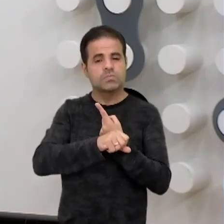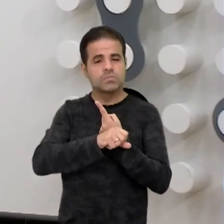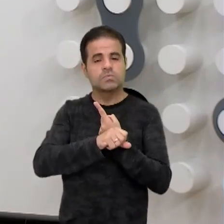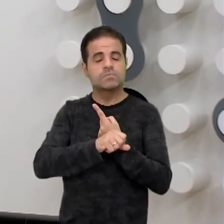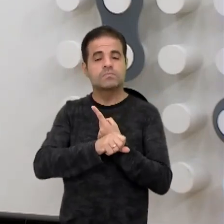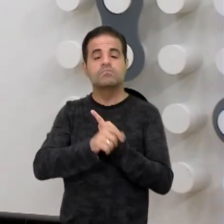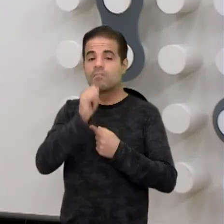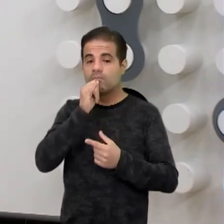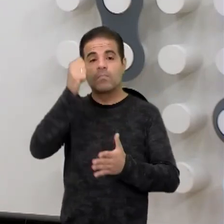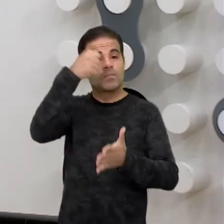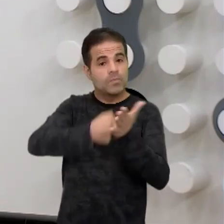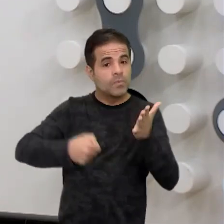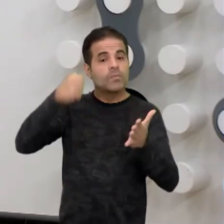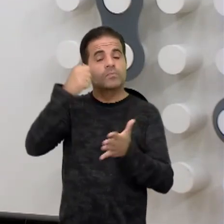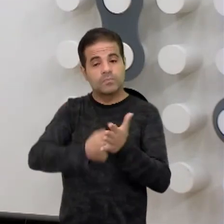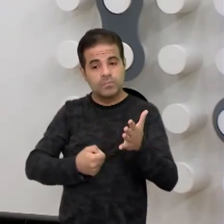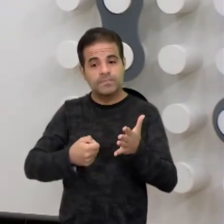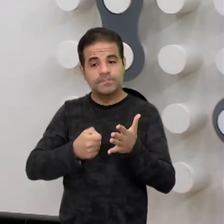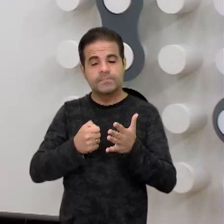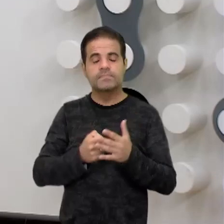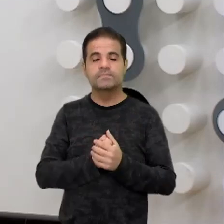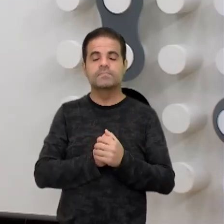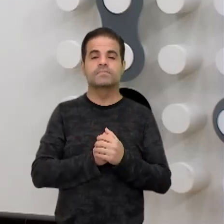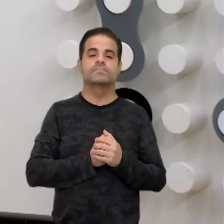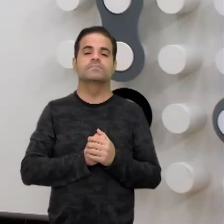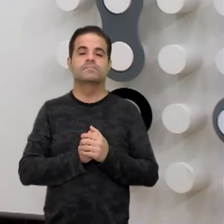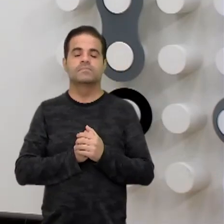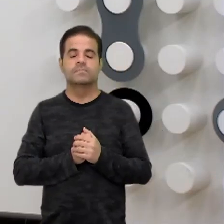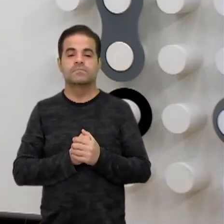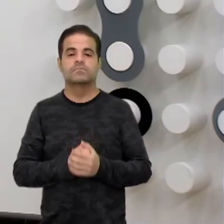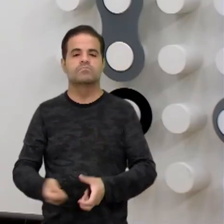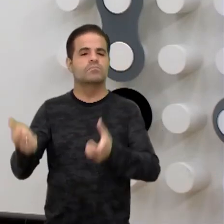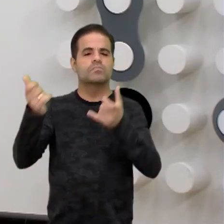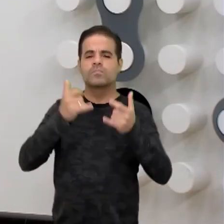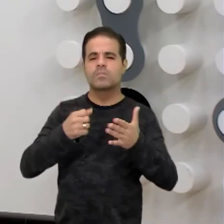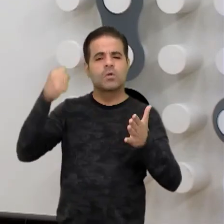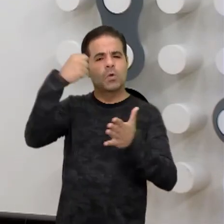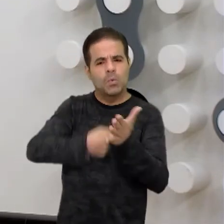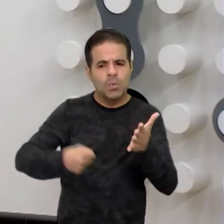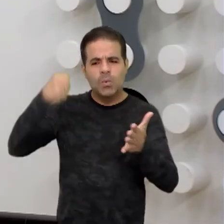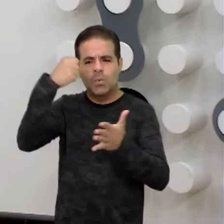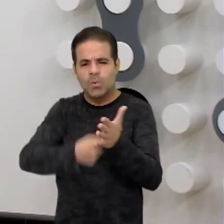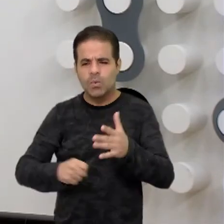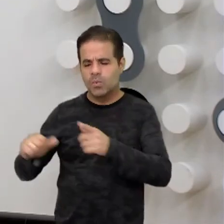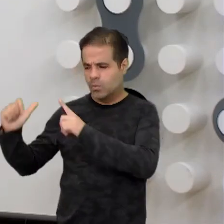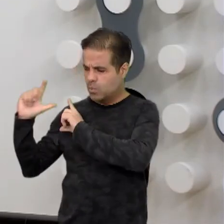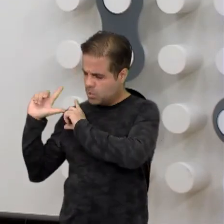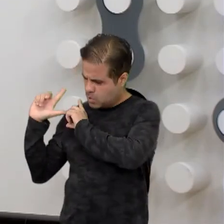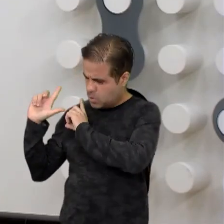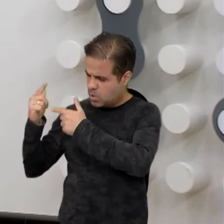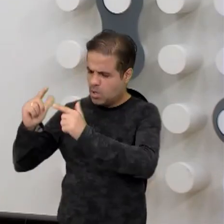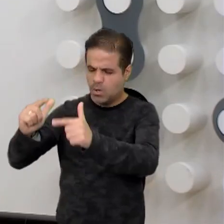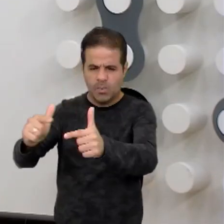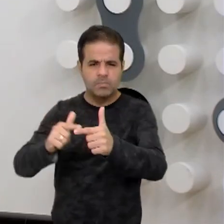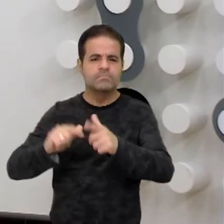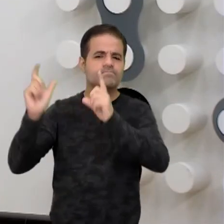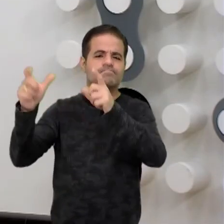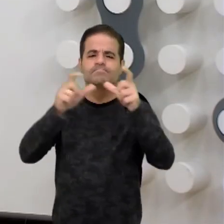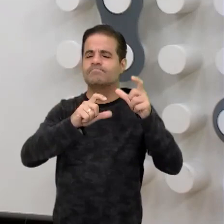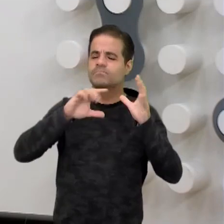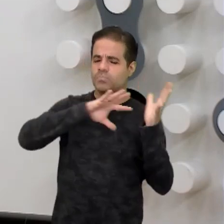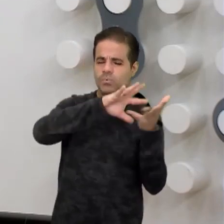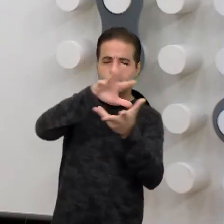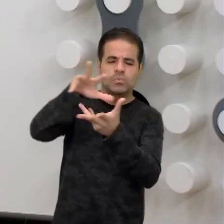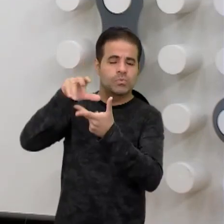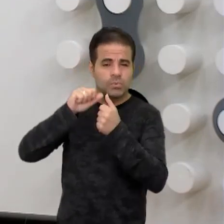exemplo nas lutas, né? Então, falamos das lutas e as tradições culturais em vários lugares do